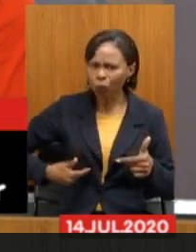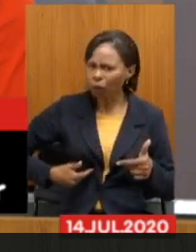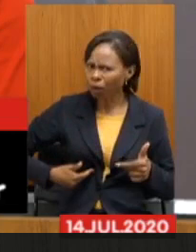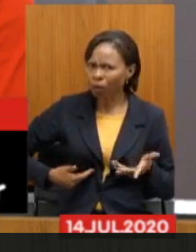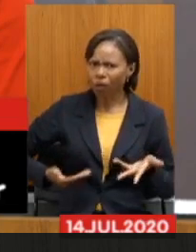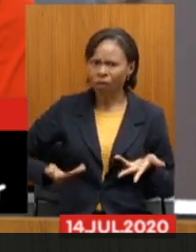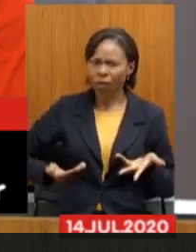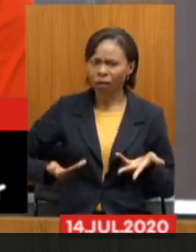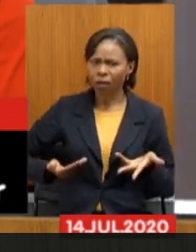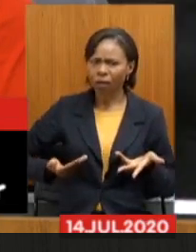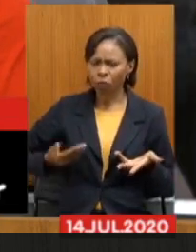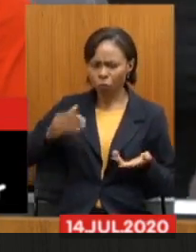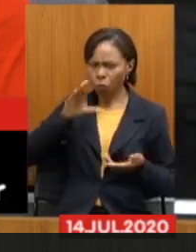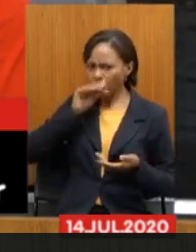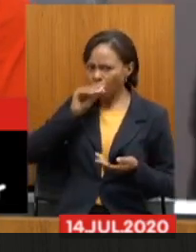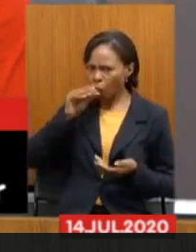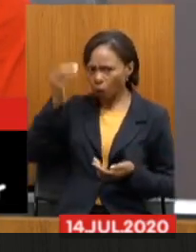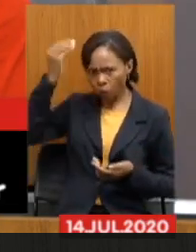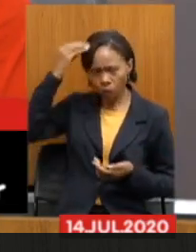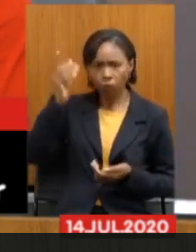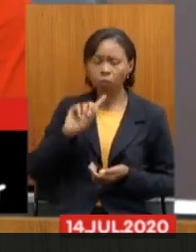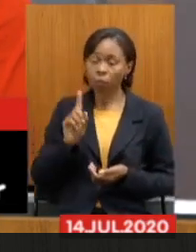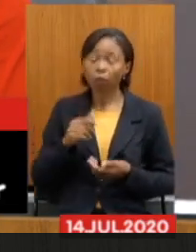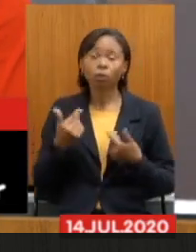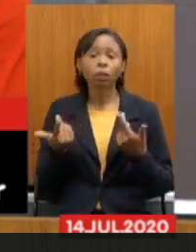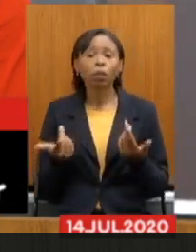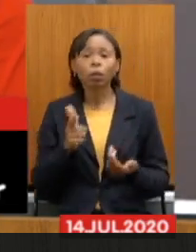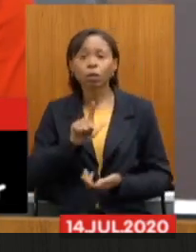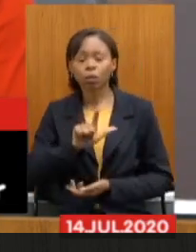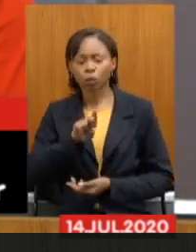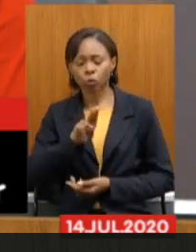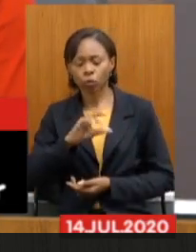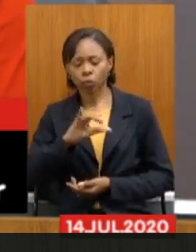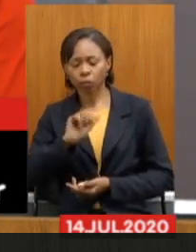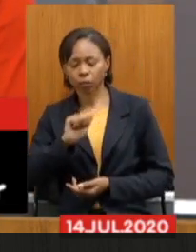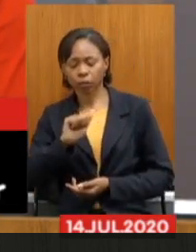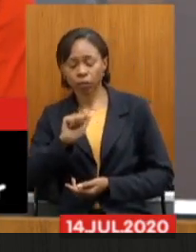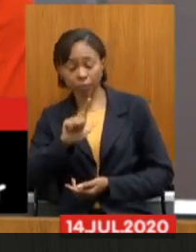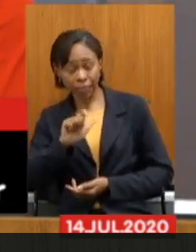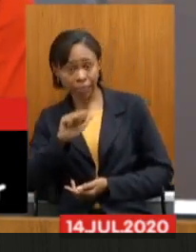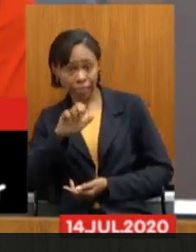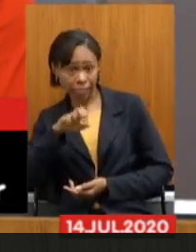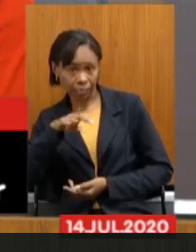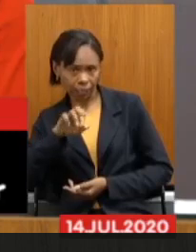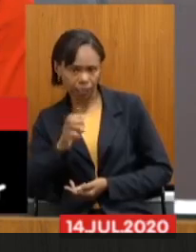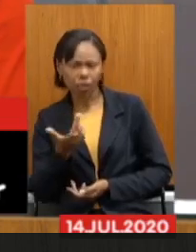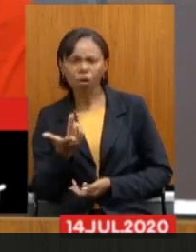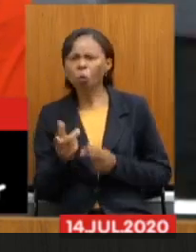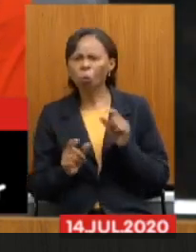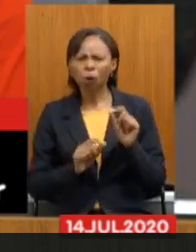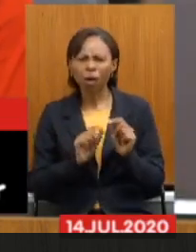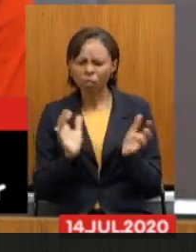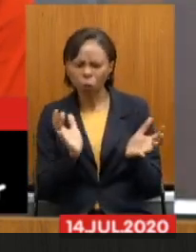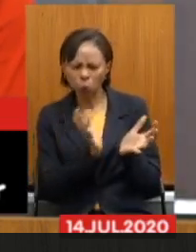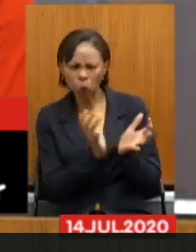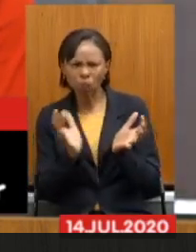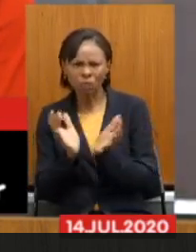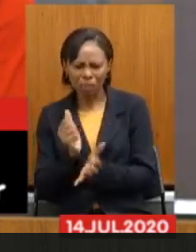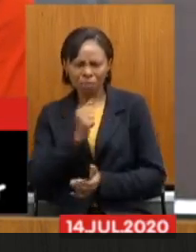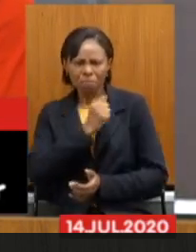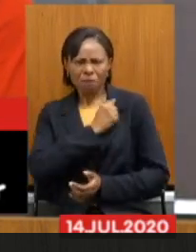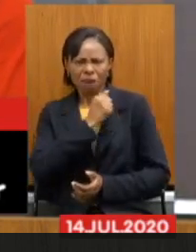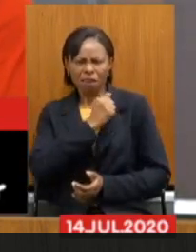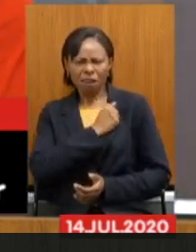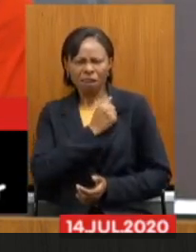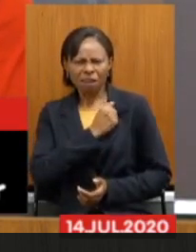prestação do serviço público. A Lucilene, de Itajubá: num arrombo machista e sexista, o governo